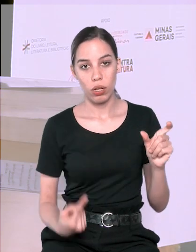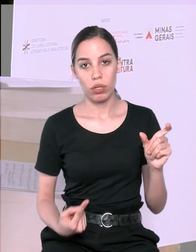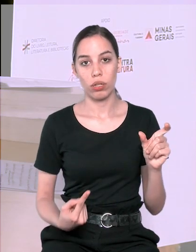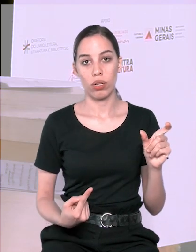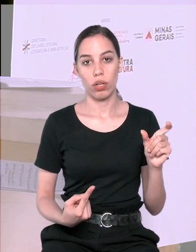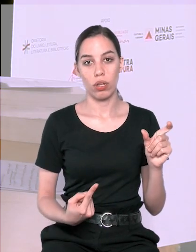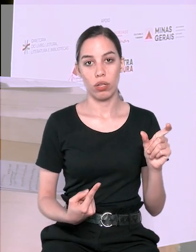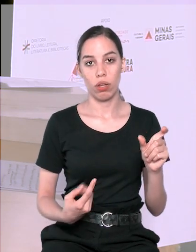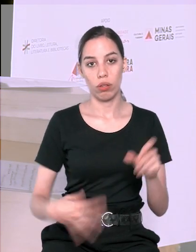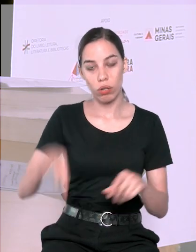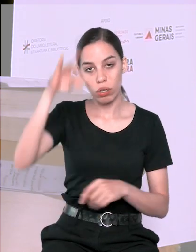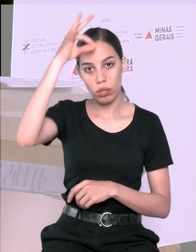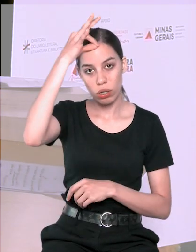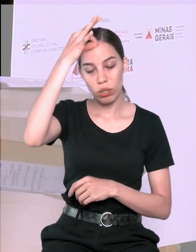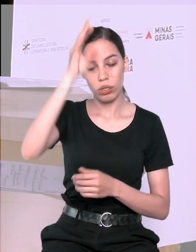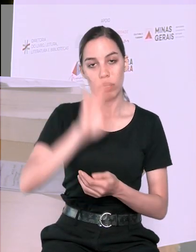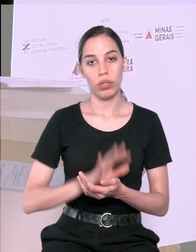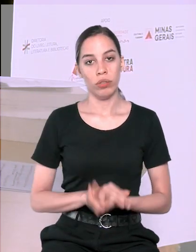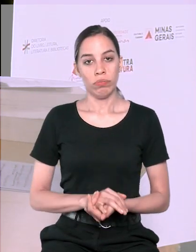antropologia do espírito.